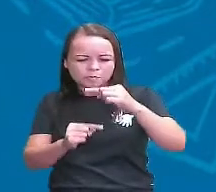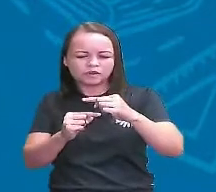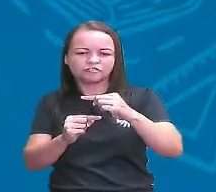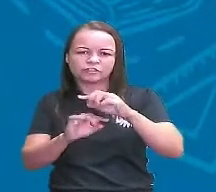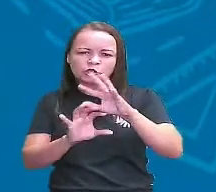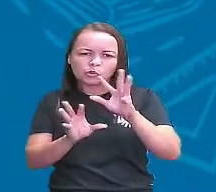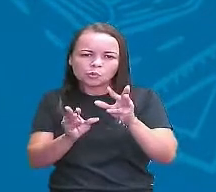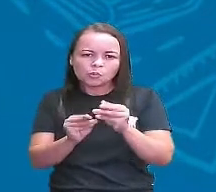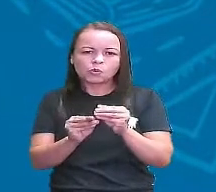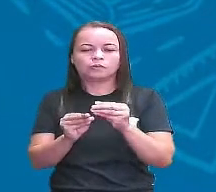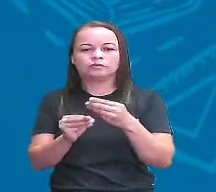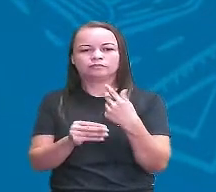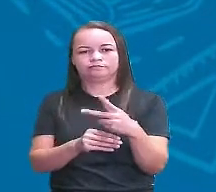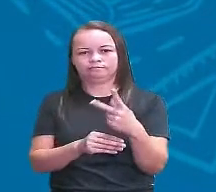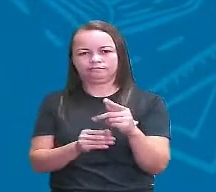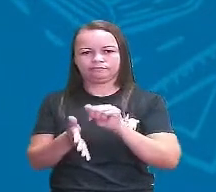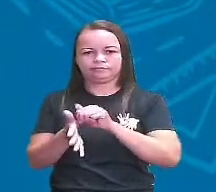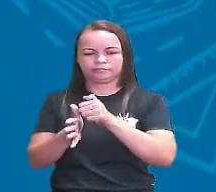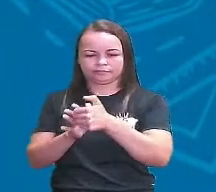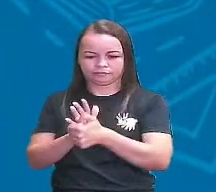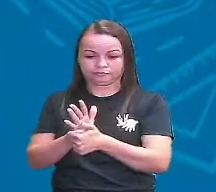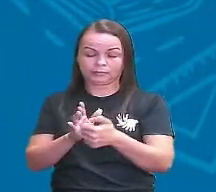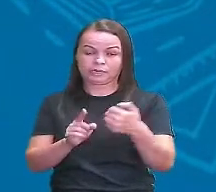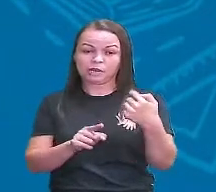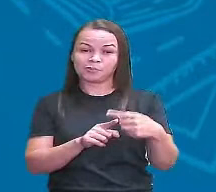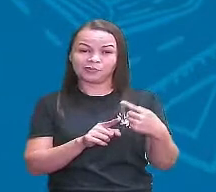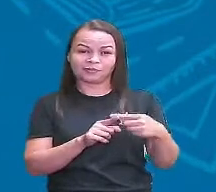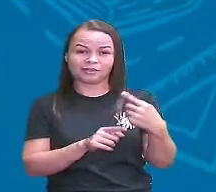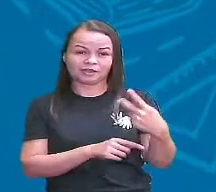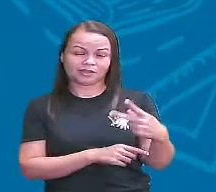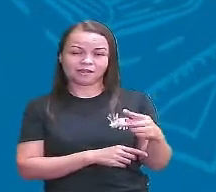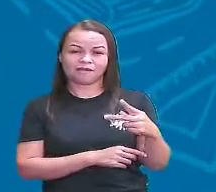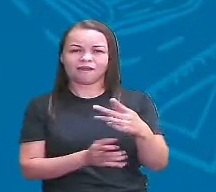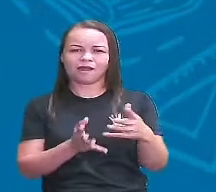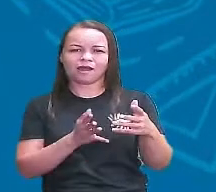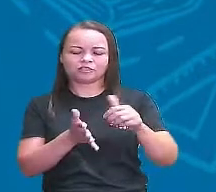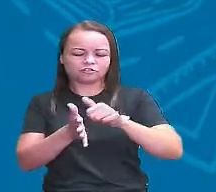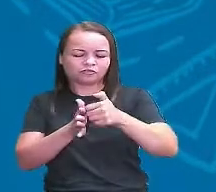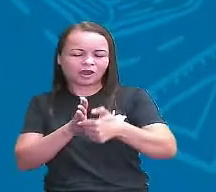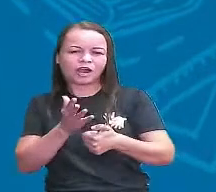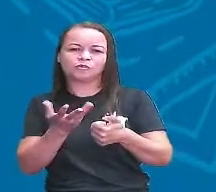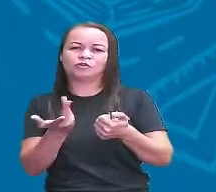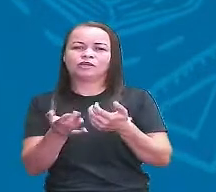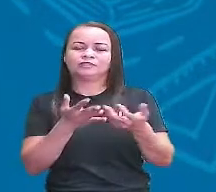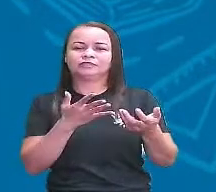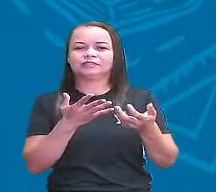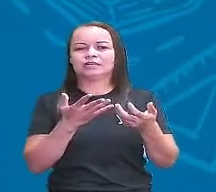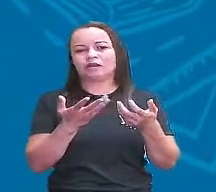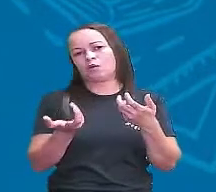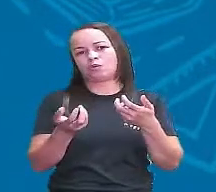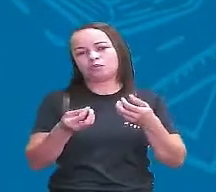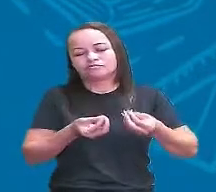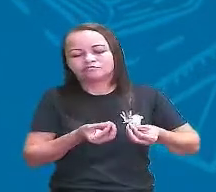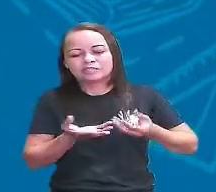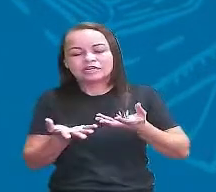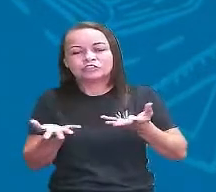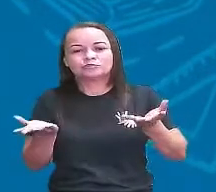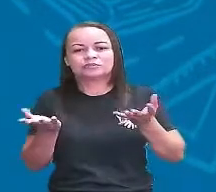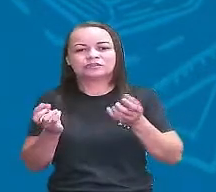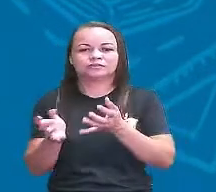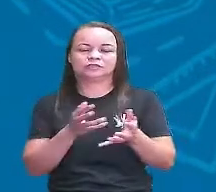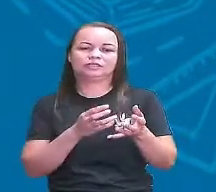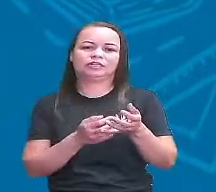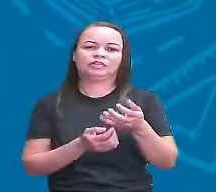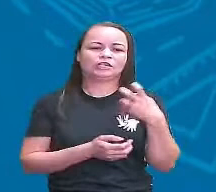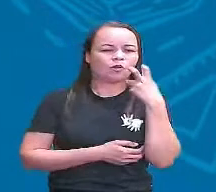Porque, gente, as fábulas, elas são historinhas que são transmitidas também oralmente. Antigamente, na época dos